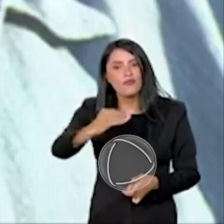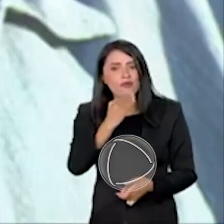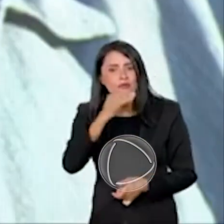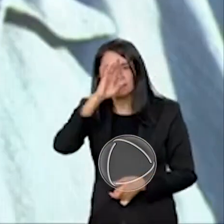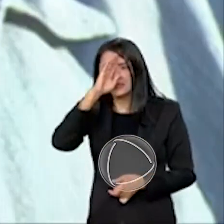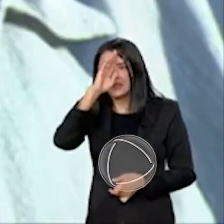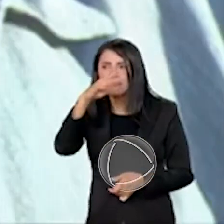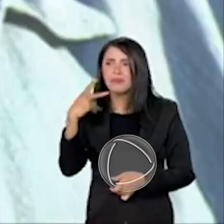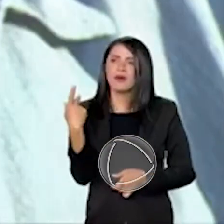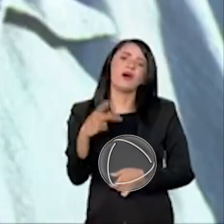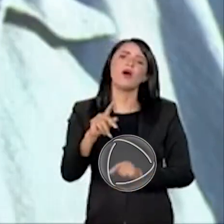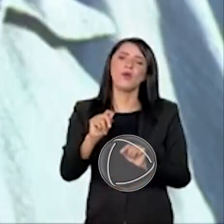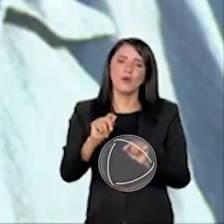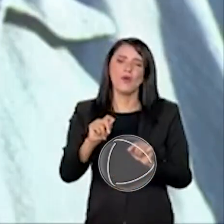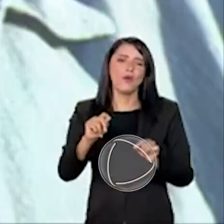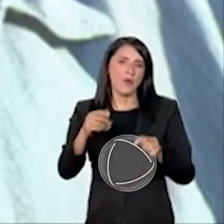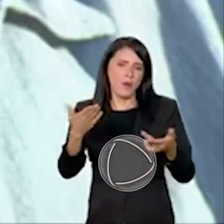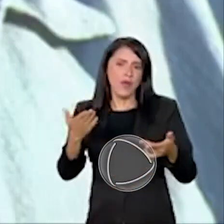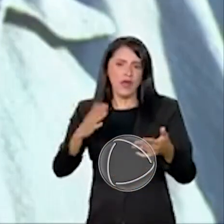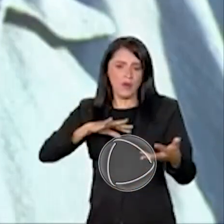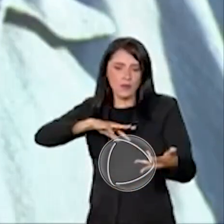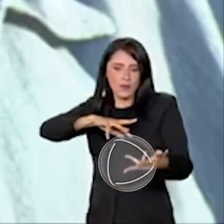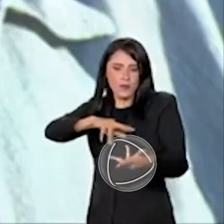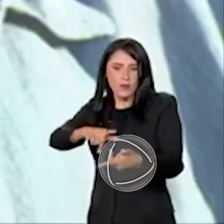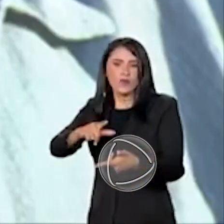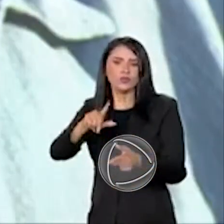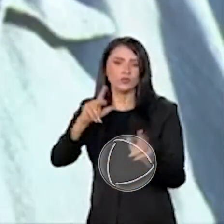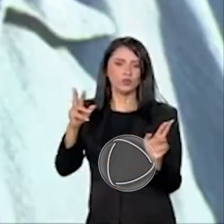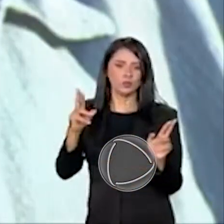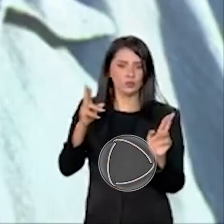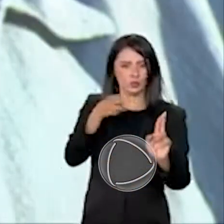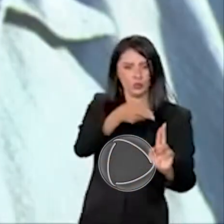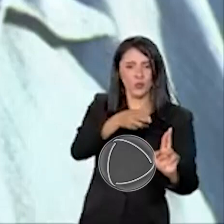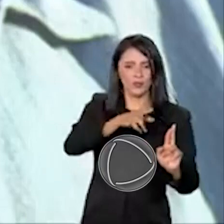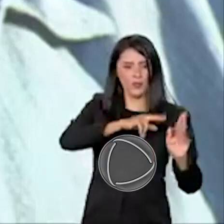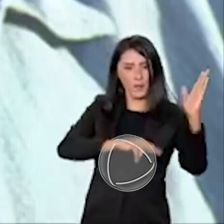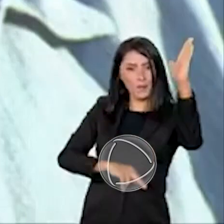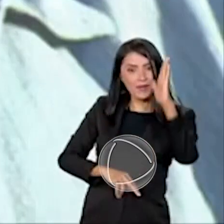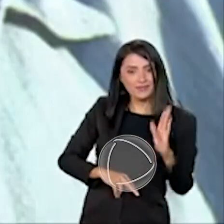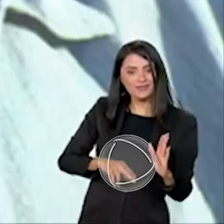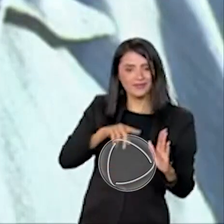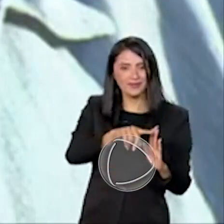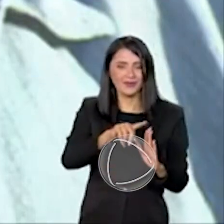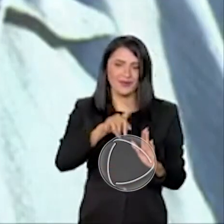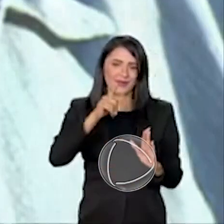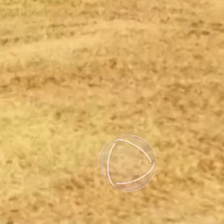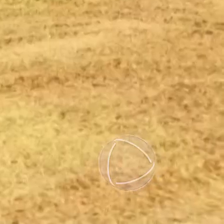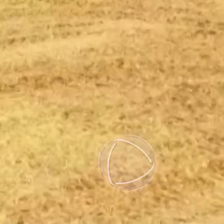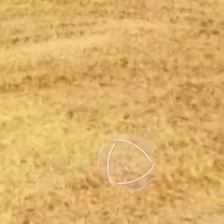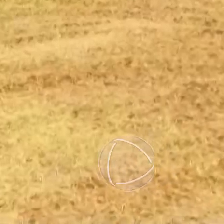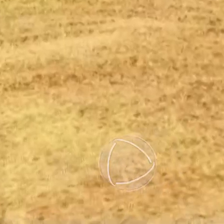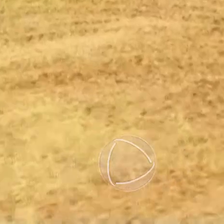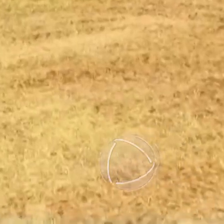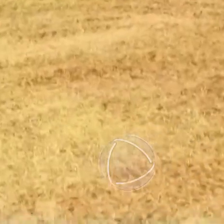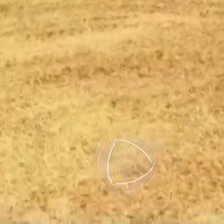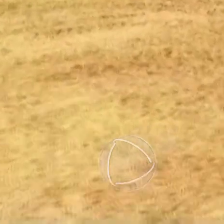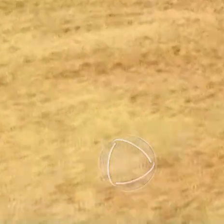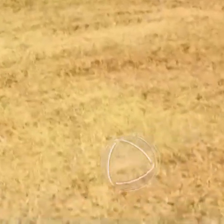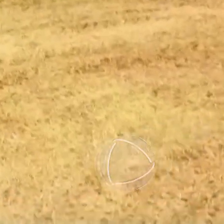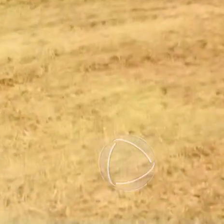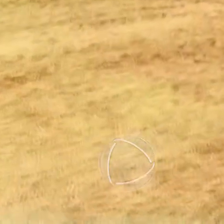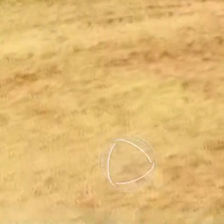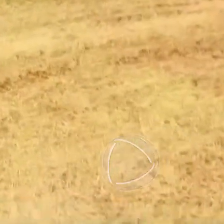demandas do mundo em relação ao Brasil no que diz respeito à agropecuária. No Plano Safra